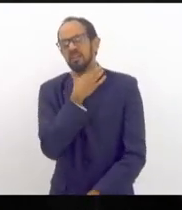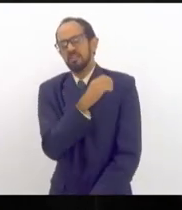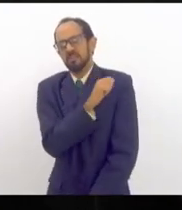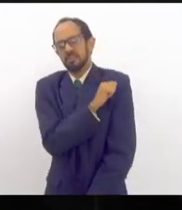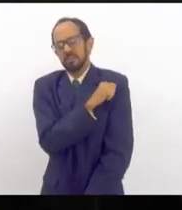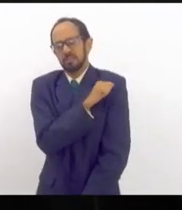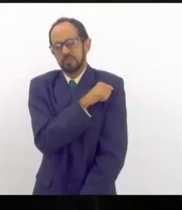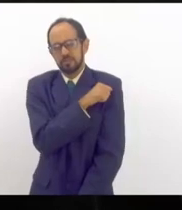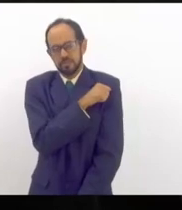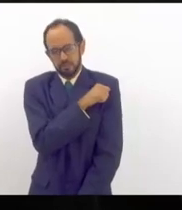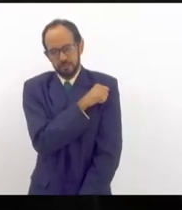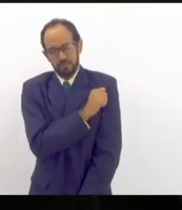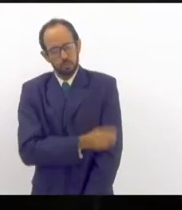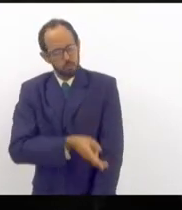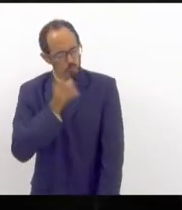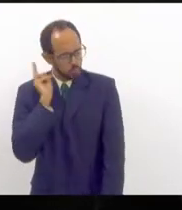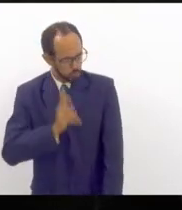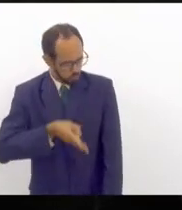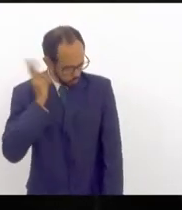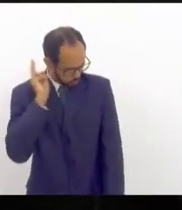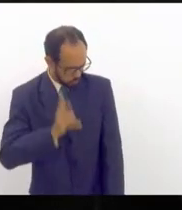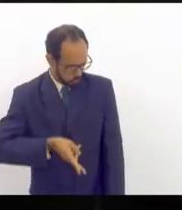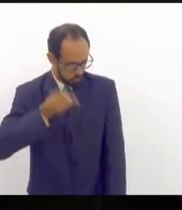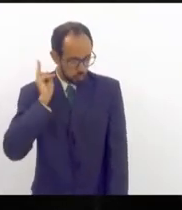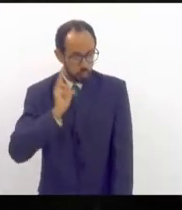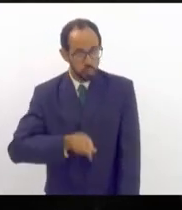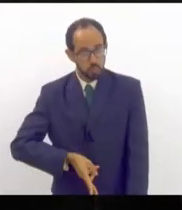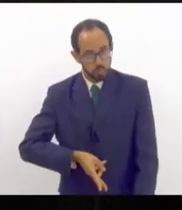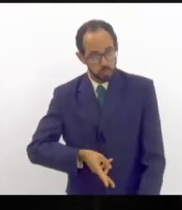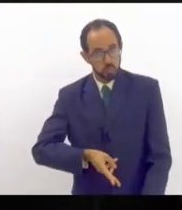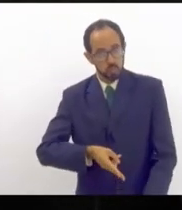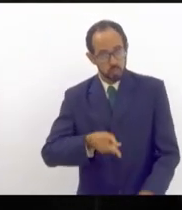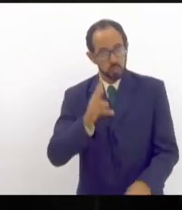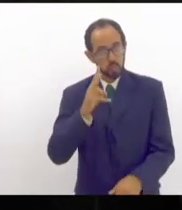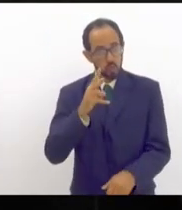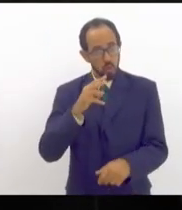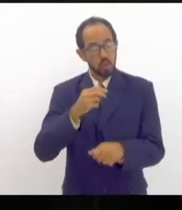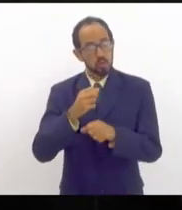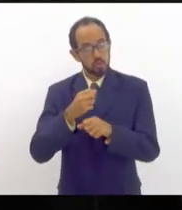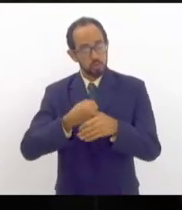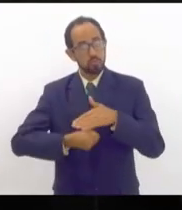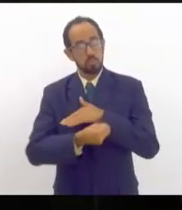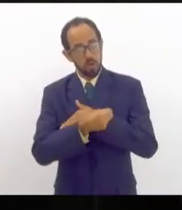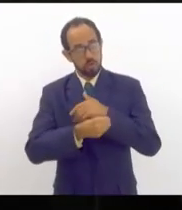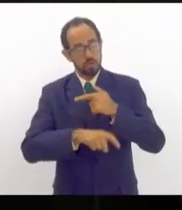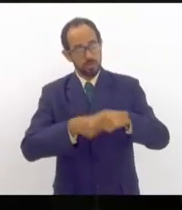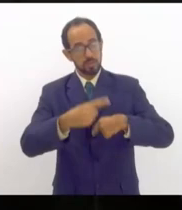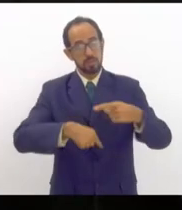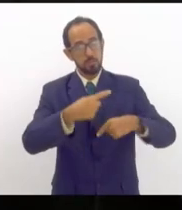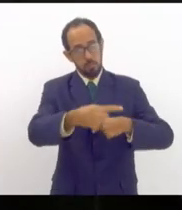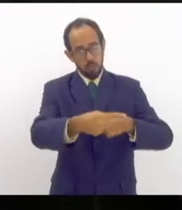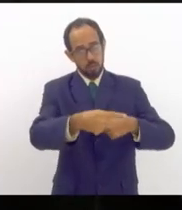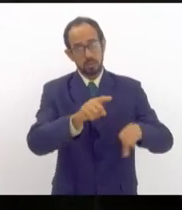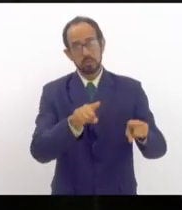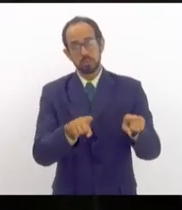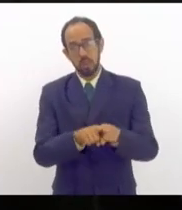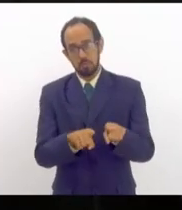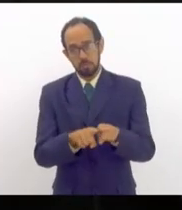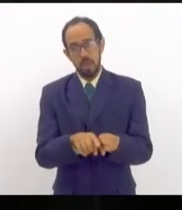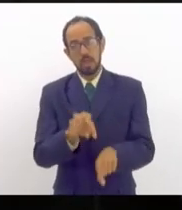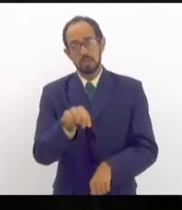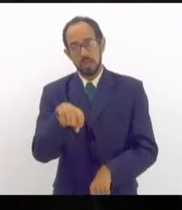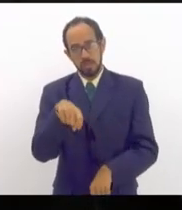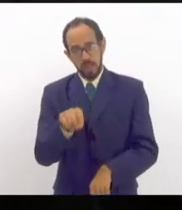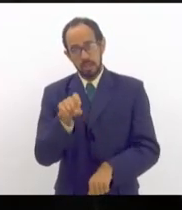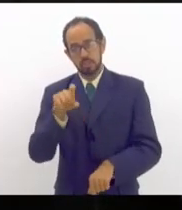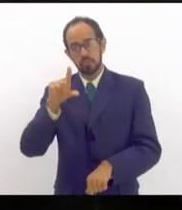e paulatinamente nos seus dois governos sucessivos essa taxa de juro foi